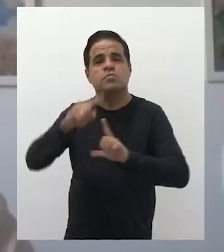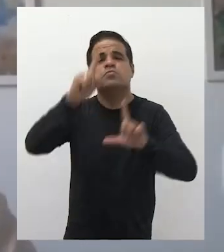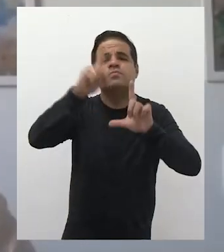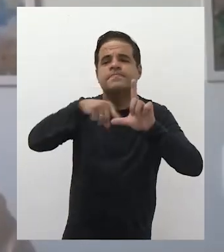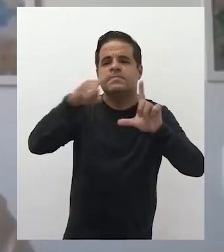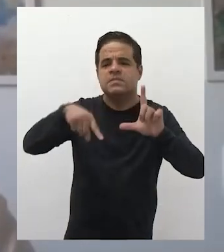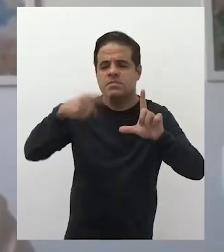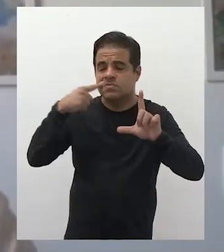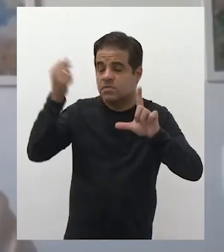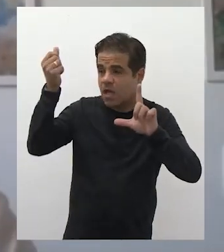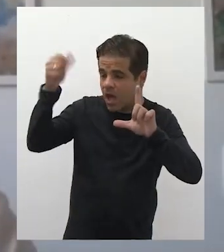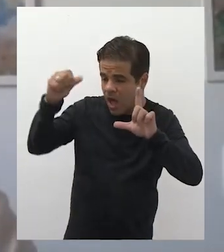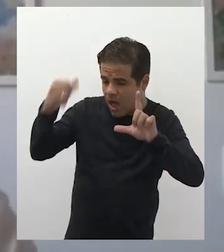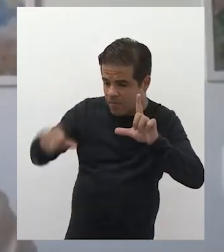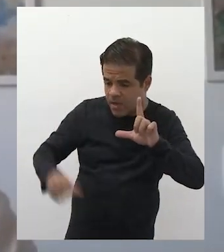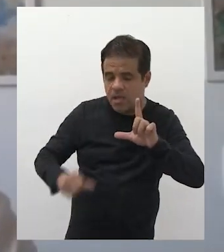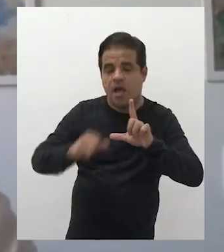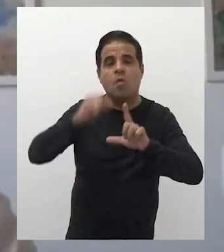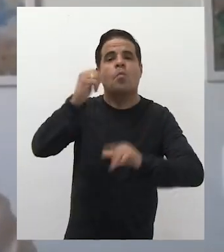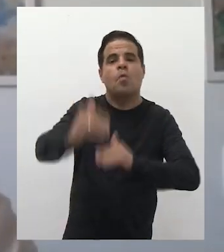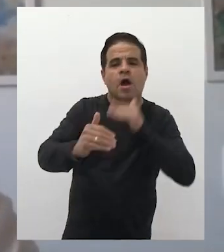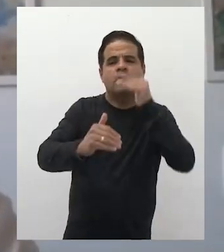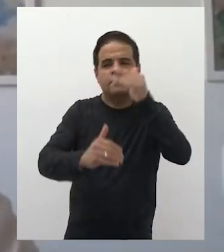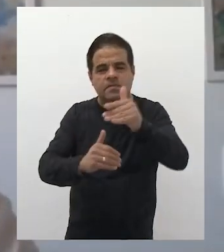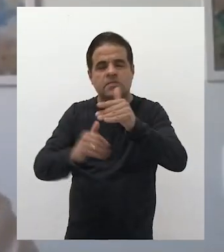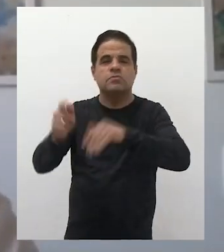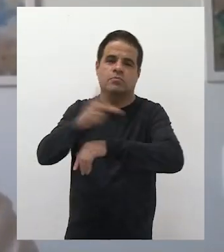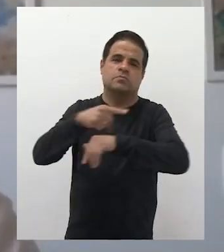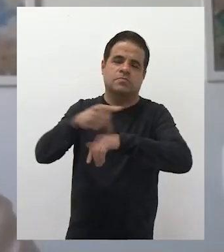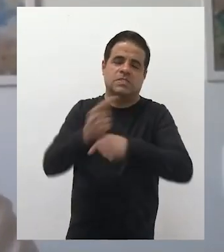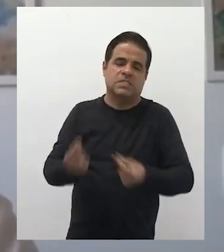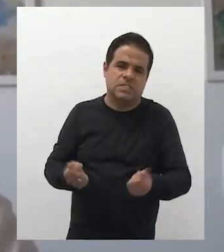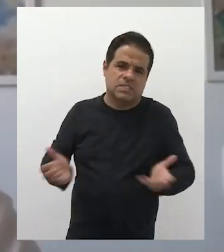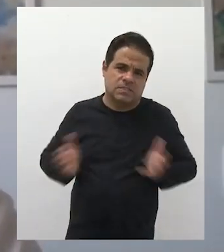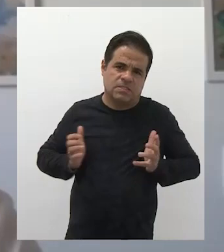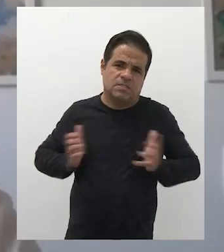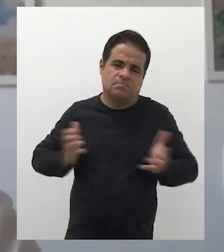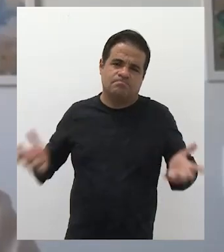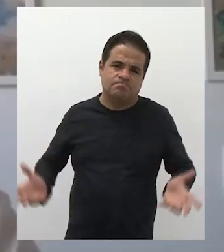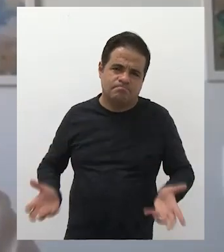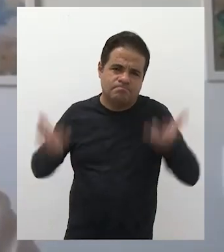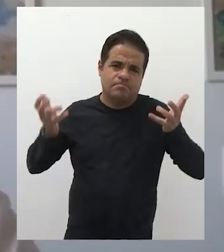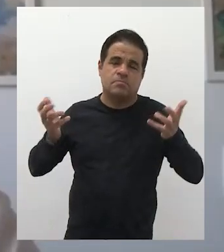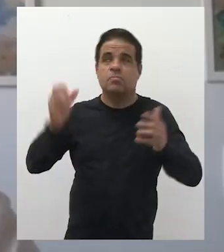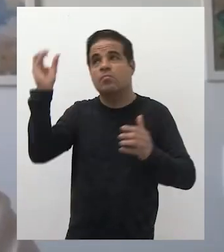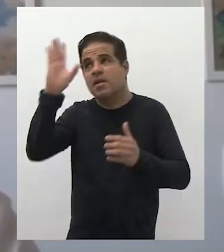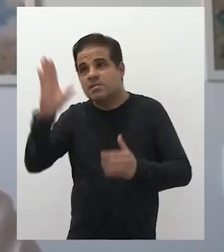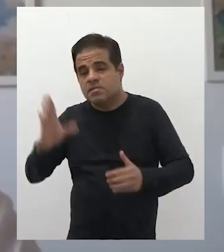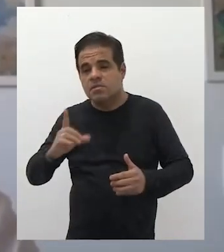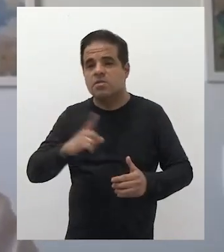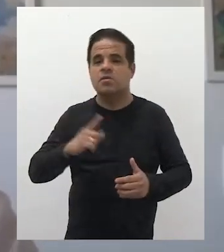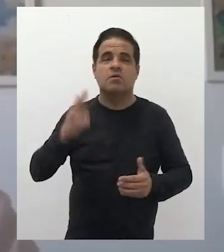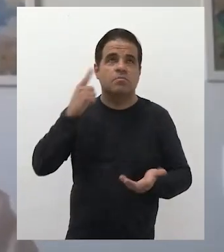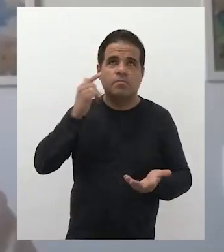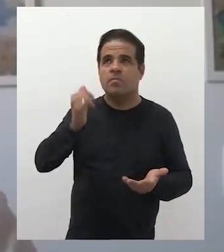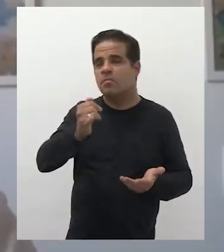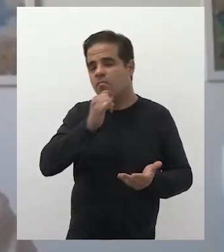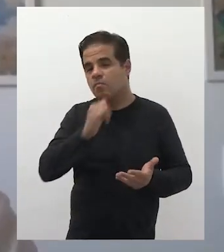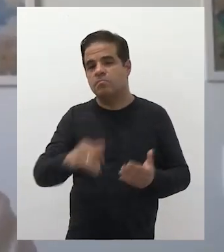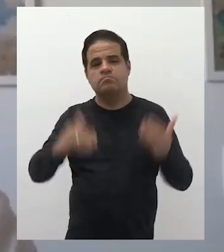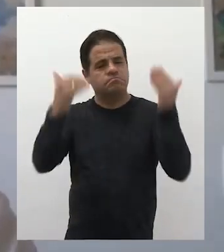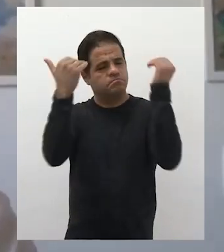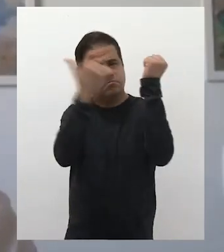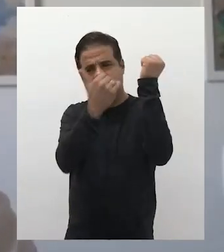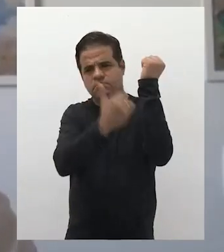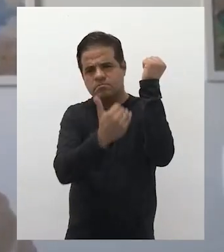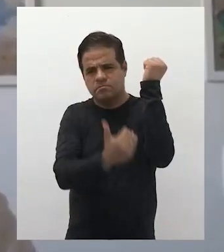um modo de mensurar o avanço de um país. Então, o Brasil agora ocupa tal posição